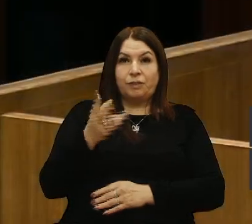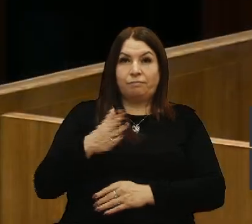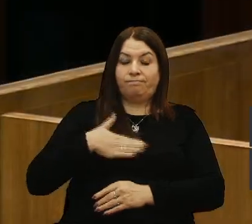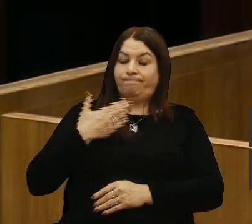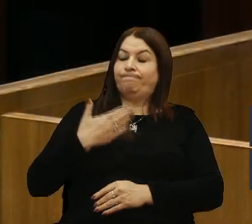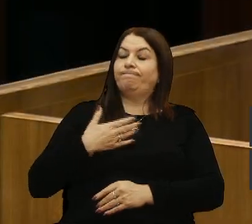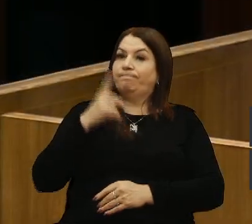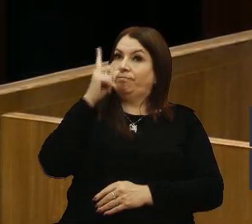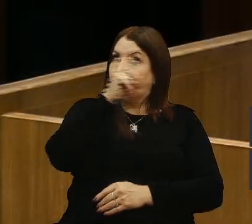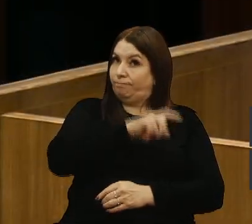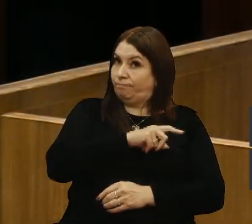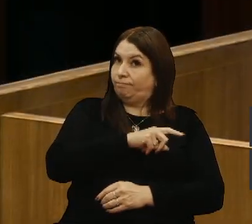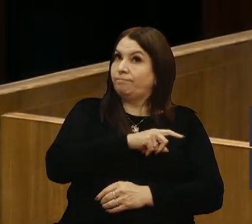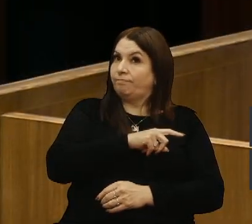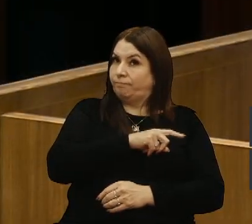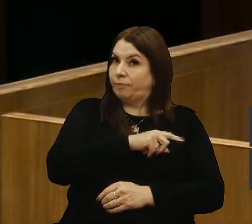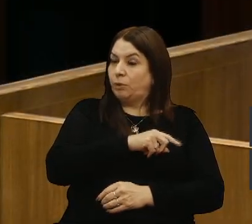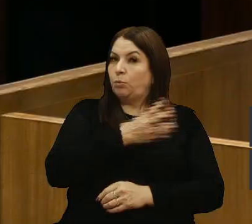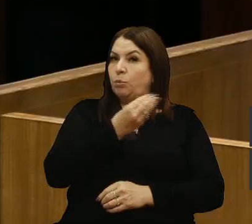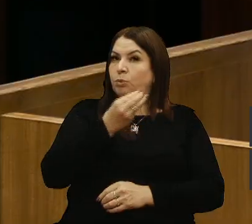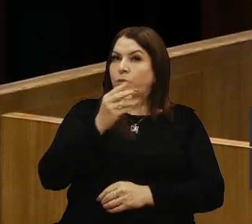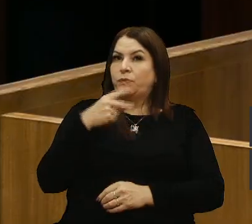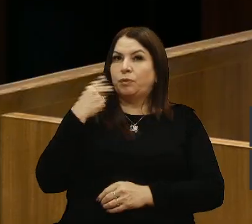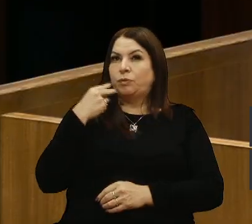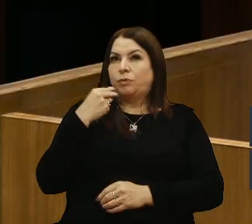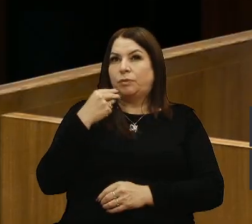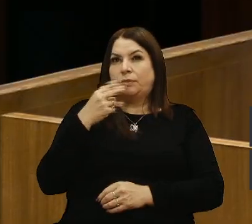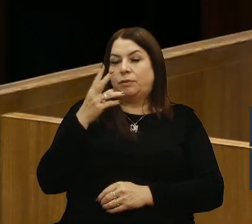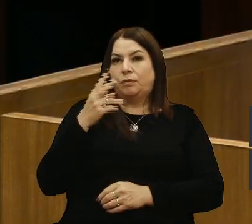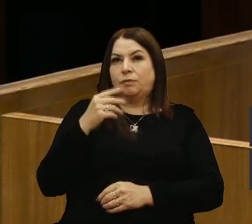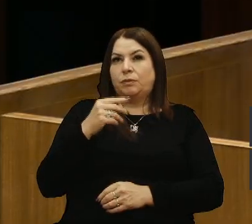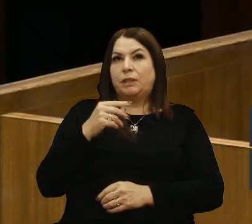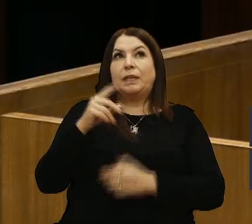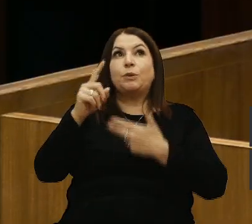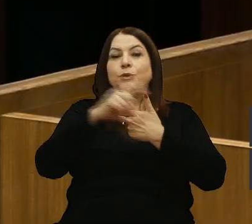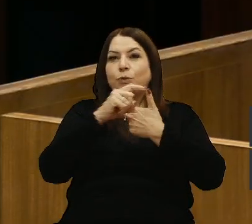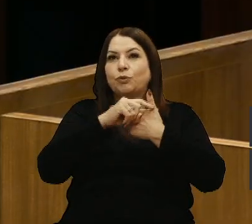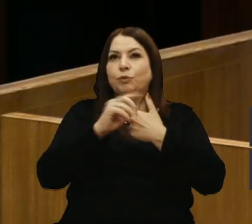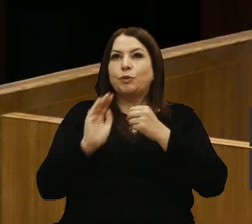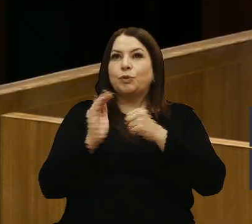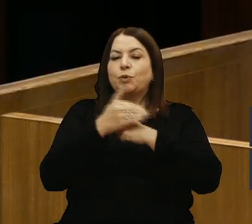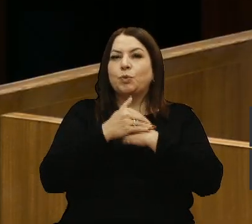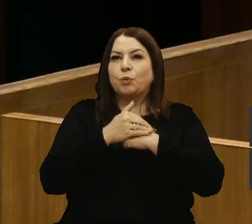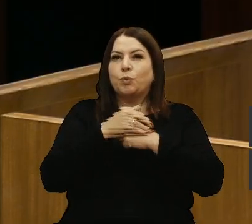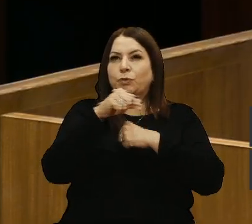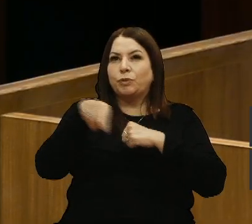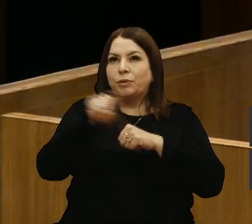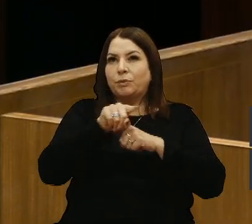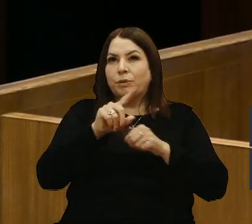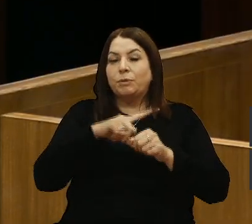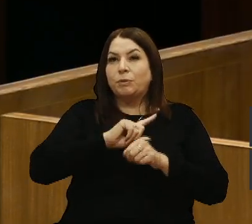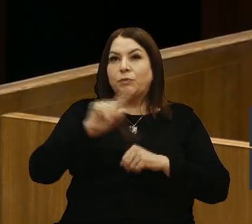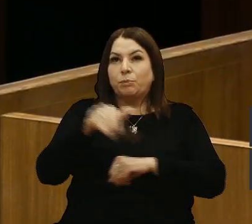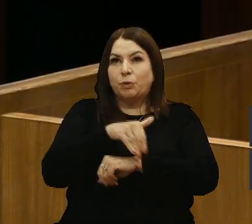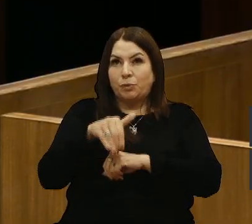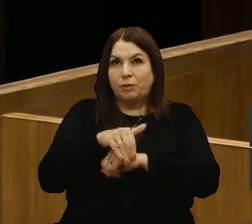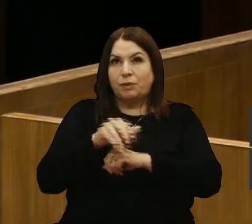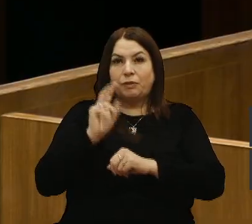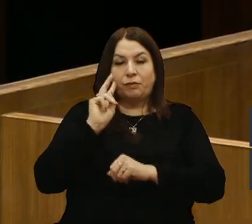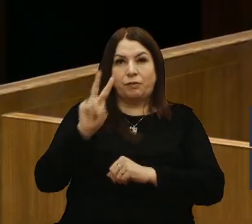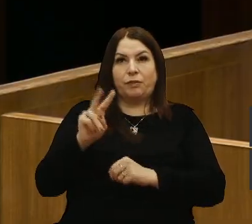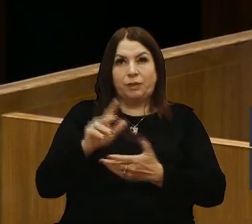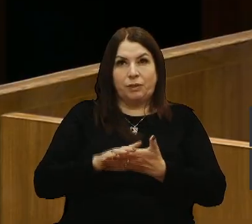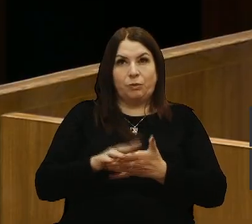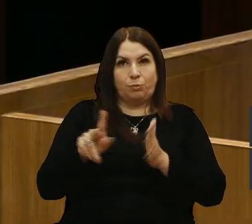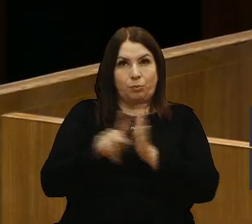mim é bem difícil, por isso que eu acho que muitos vereadores, não vereadores na verdade, o executivo se esconde num gabinete, porque se for para a rua e verificar isso com